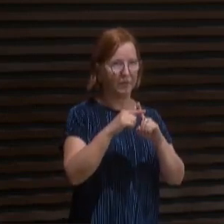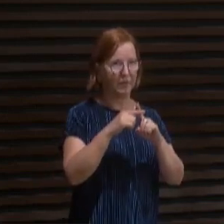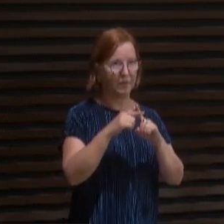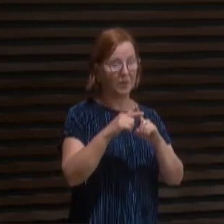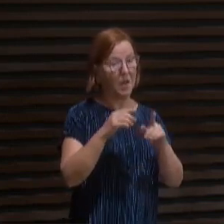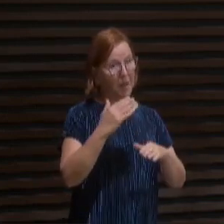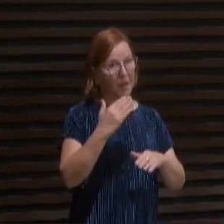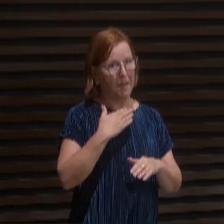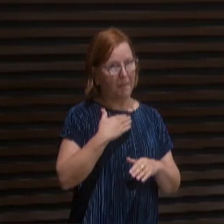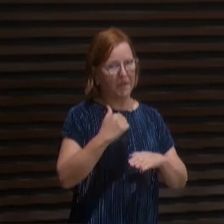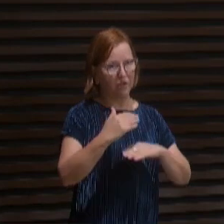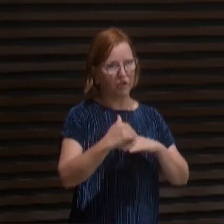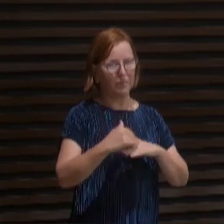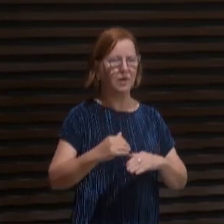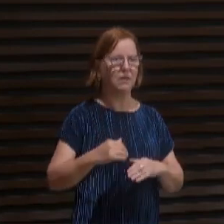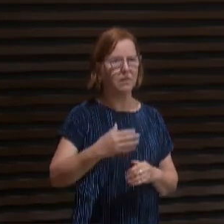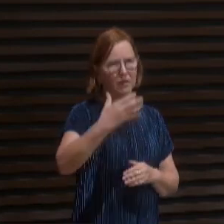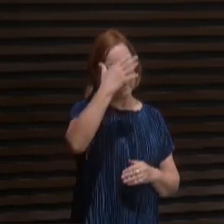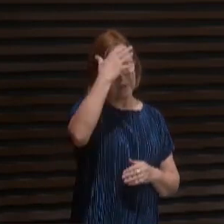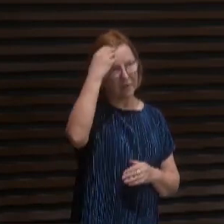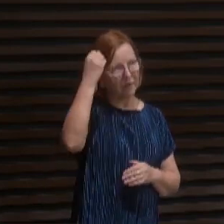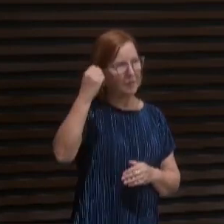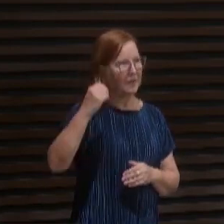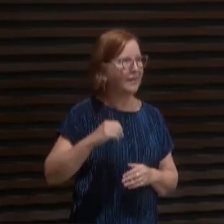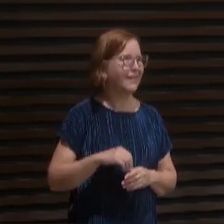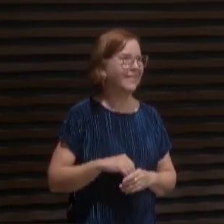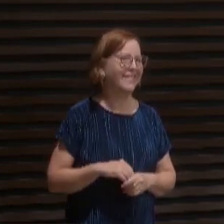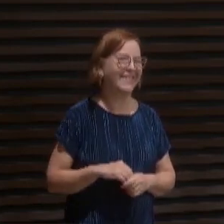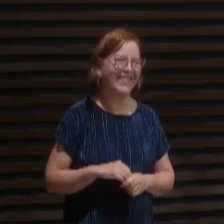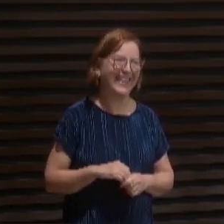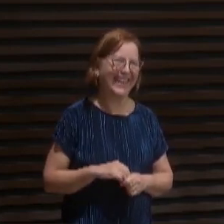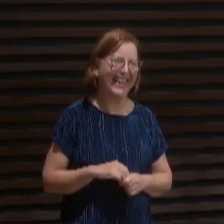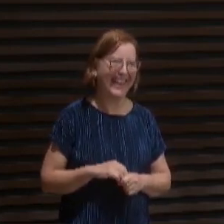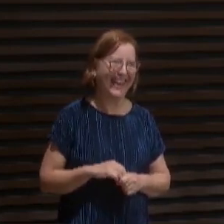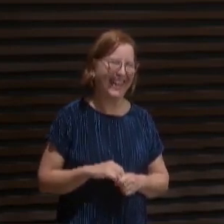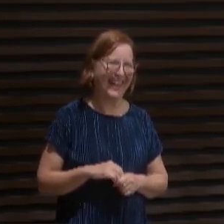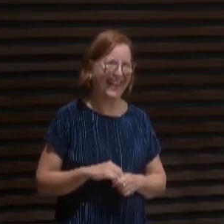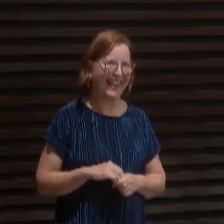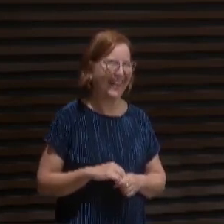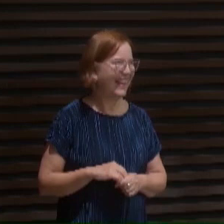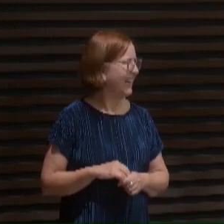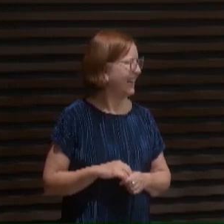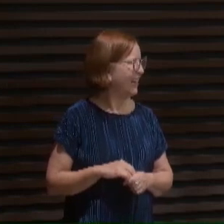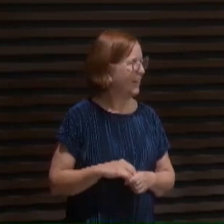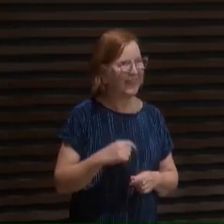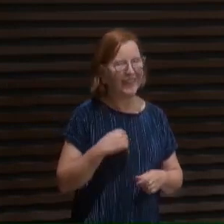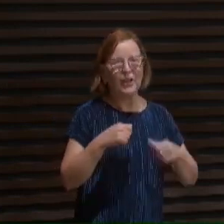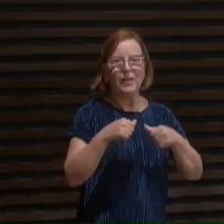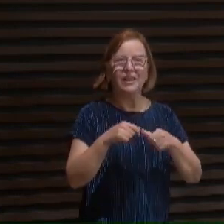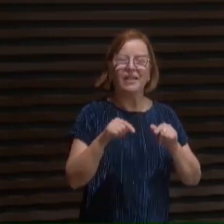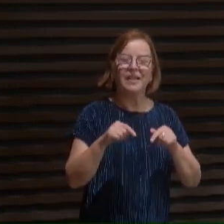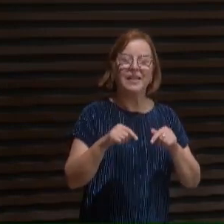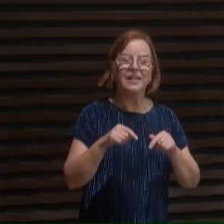convidado e me esqueci. Estava anotado, e eu estava aqui